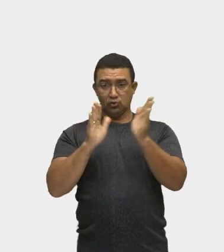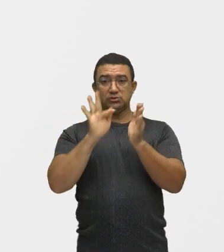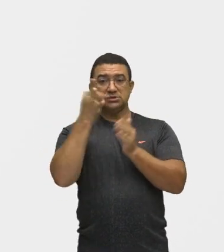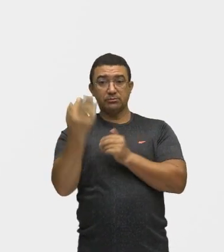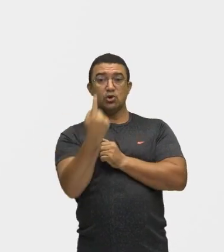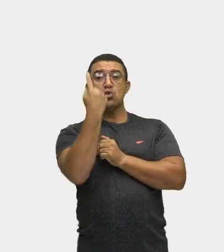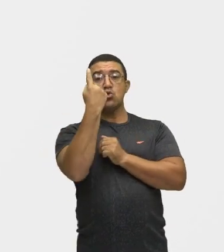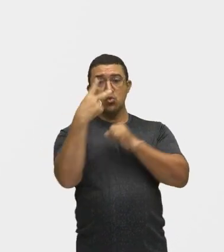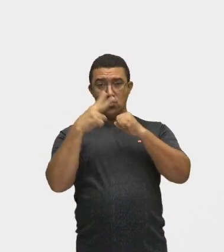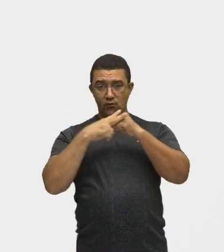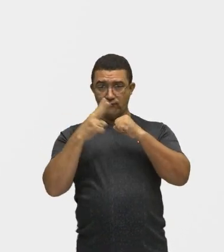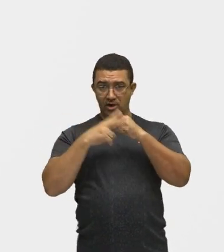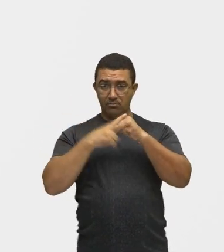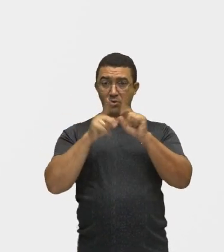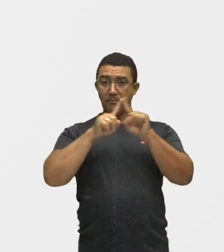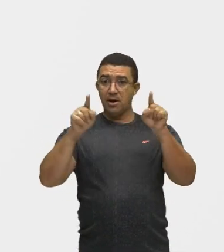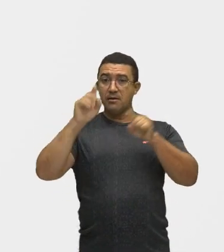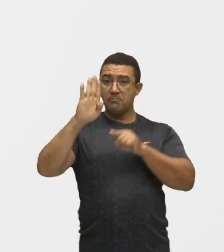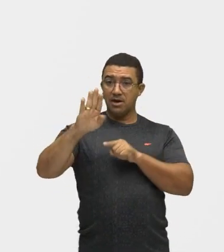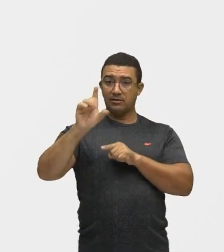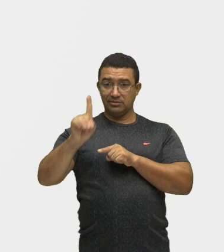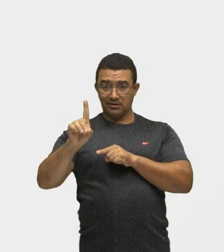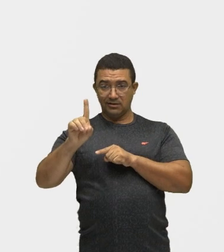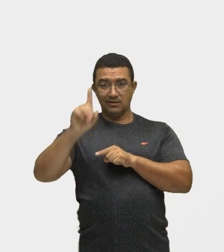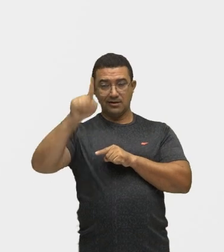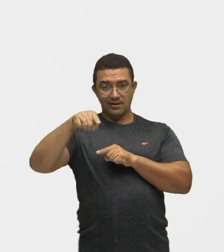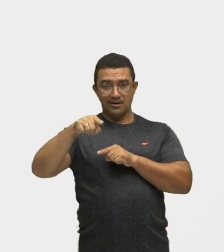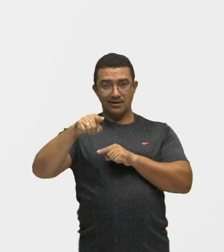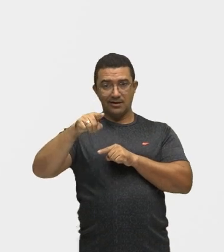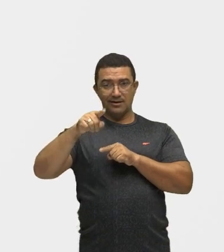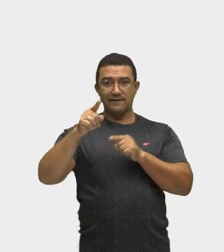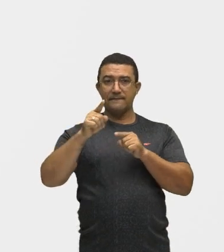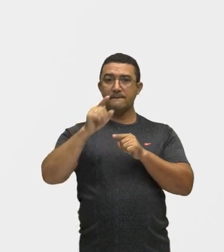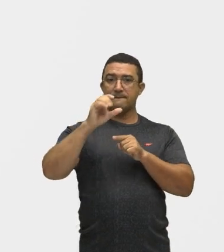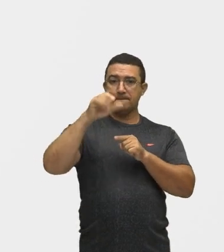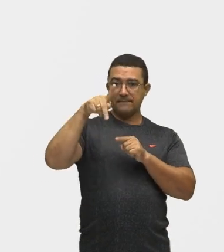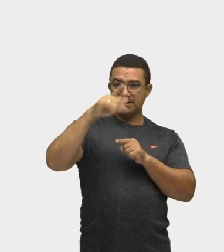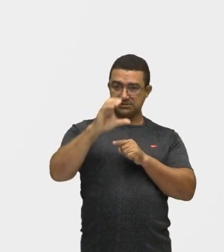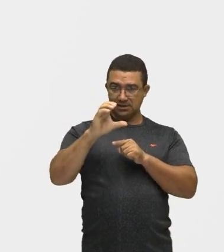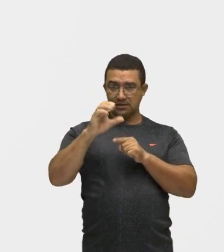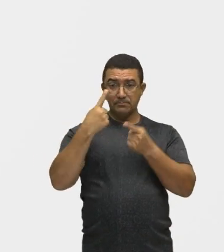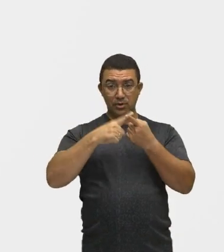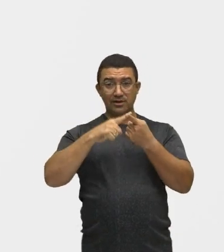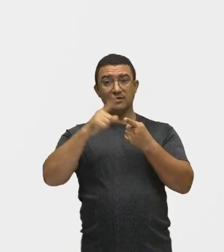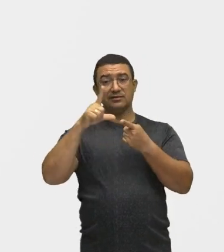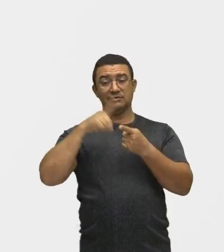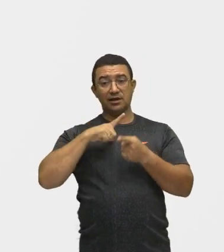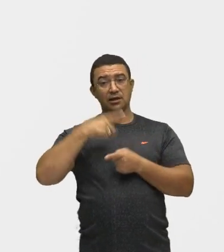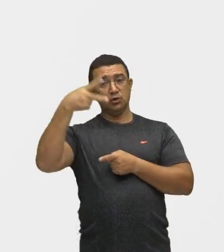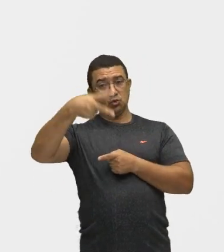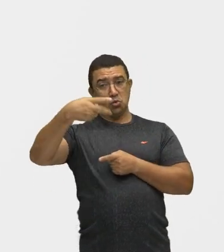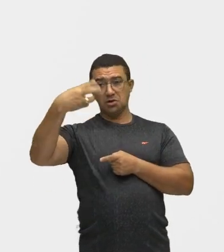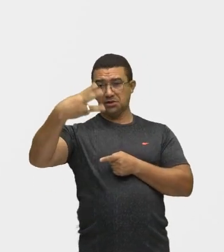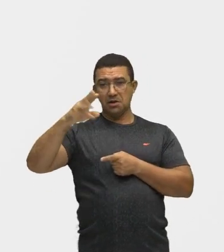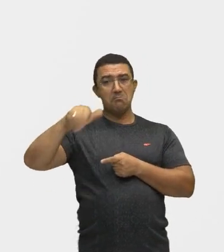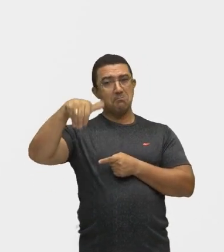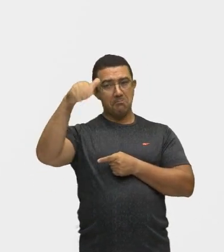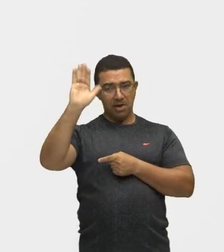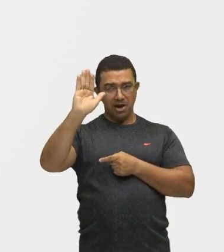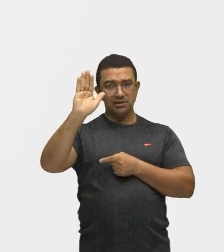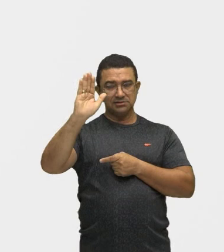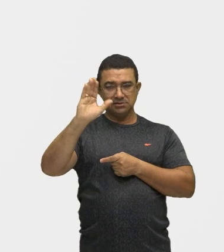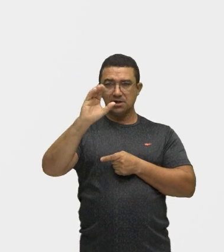outro lado, as alternativas B e D apresentam duas ou mais orações, ou seja, verbos,